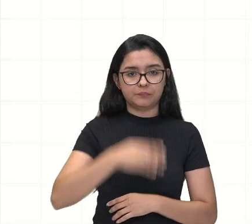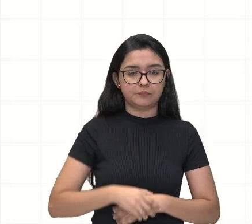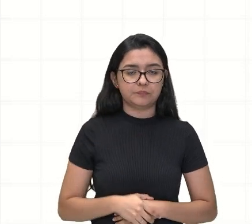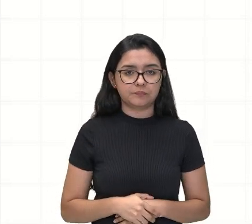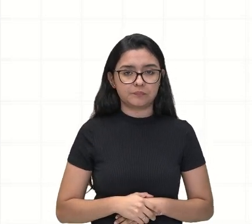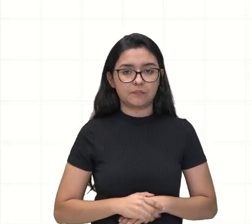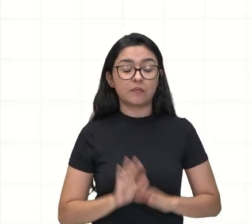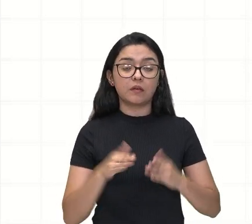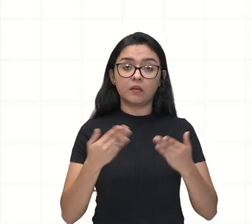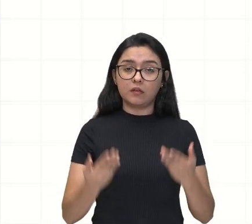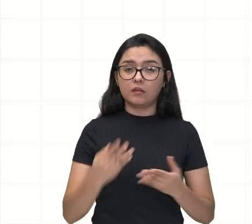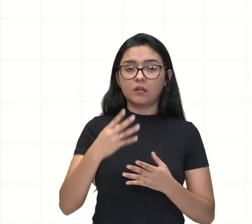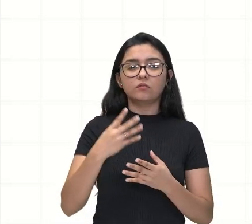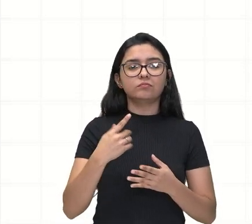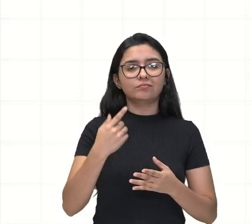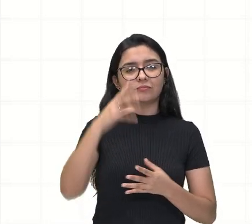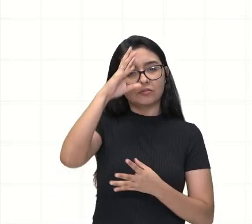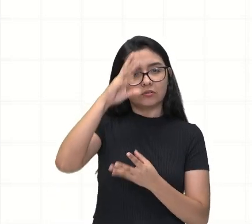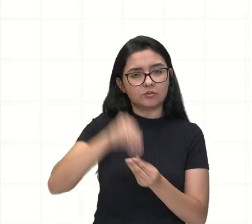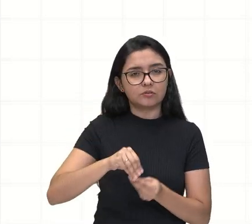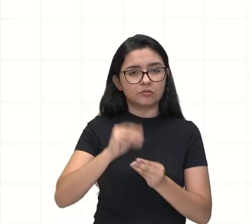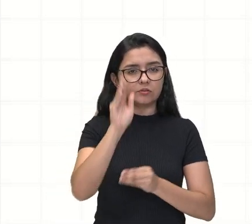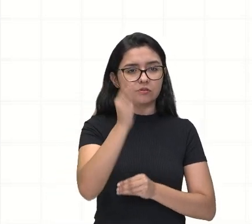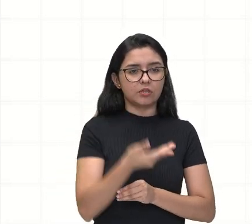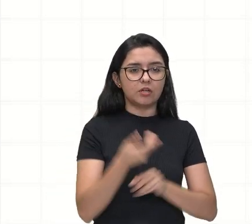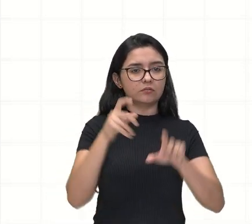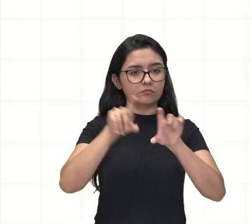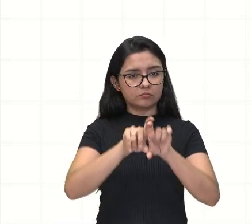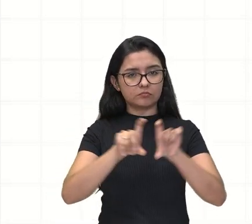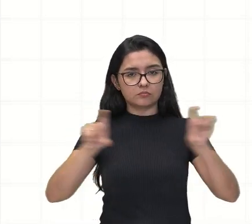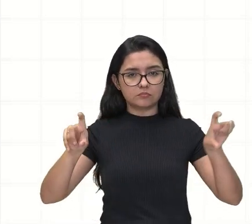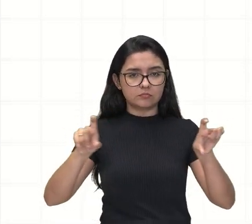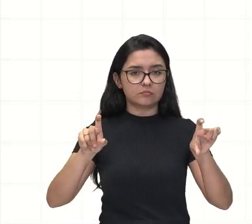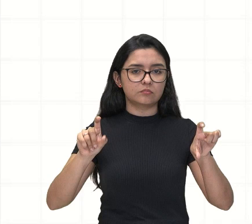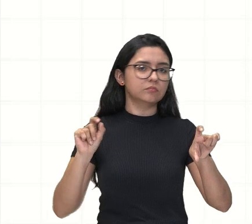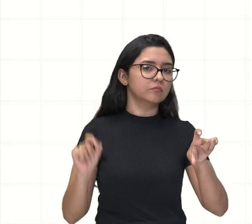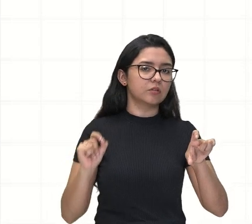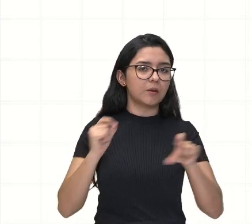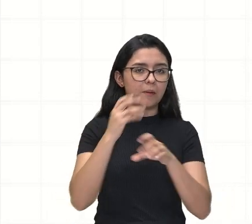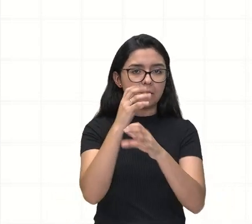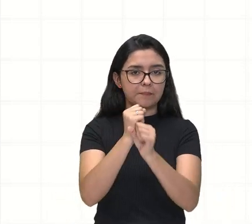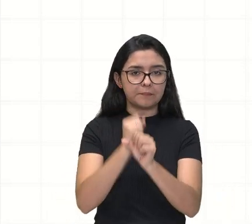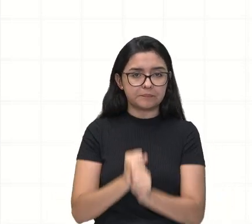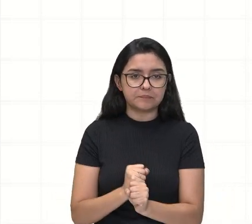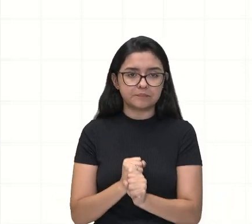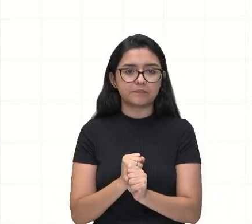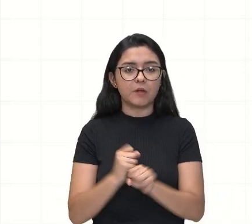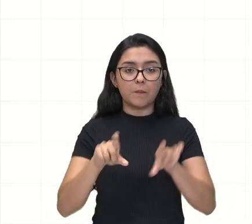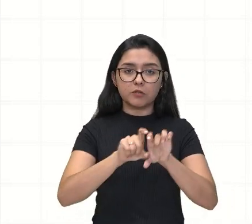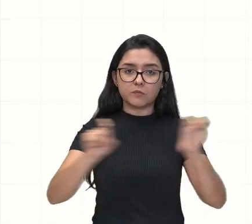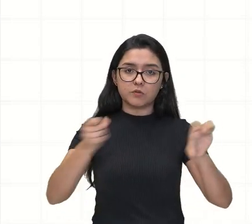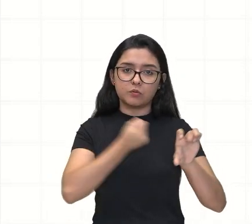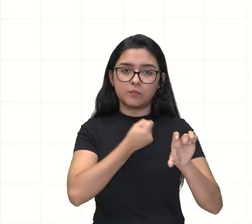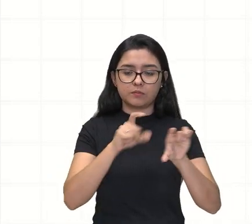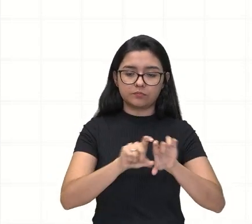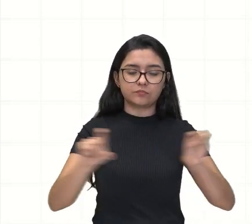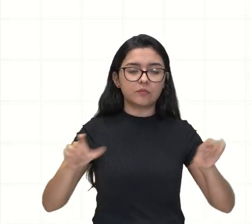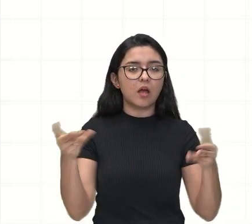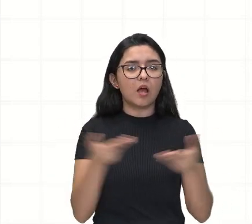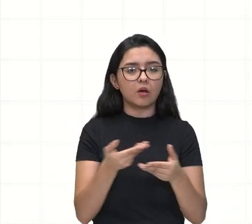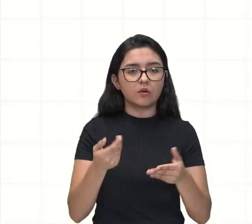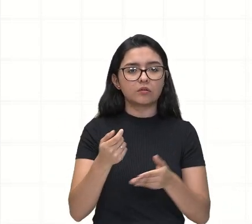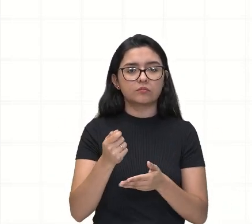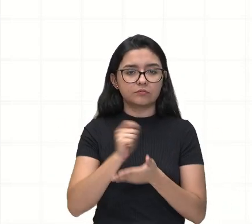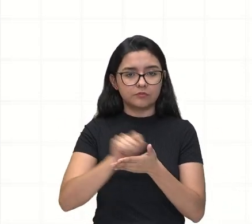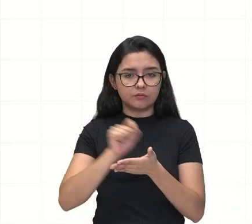Beleza? Olha, traduzimos a situação problema para uma situação matemática, para uma expressão. Agora vamos escrever.